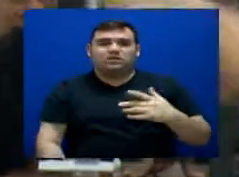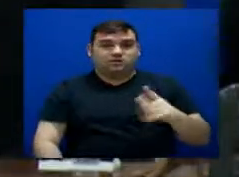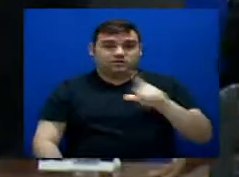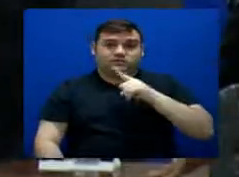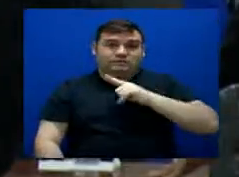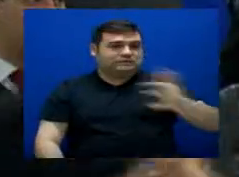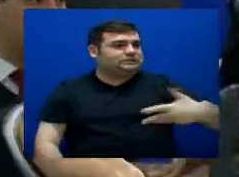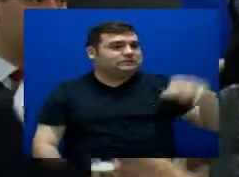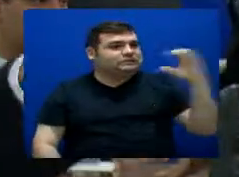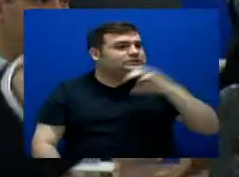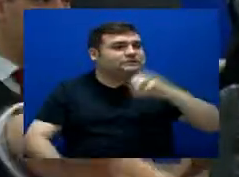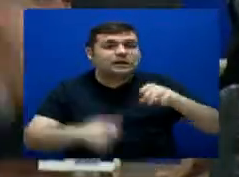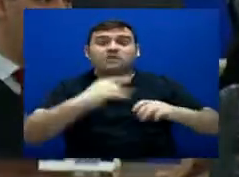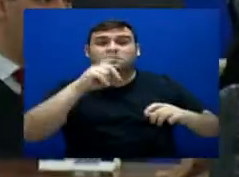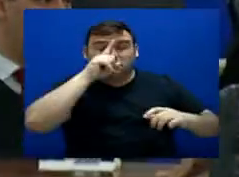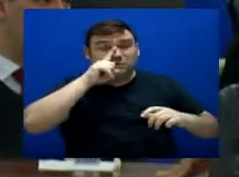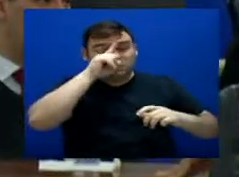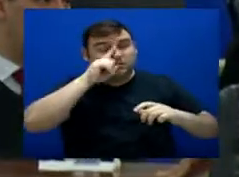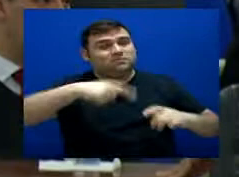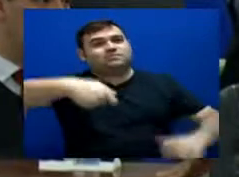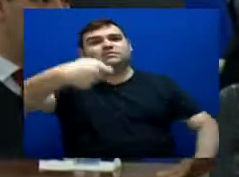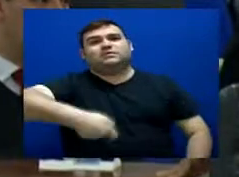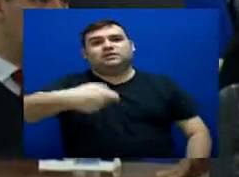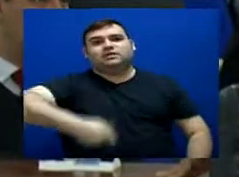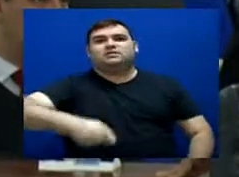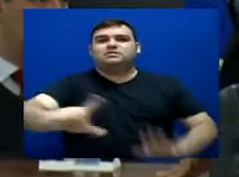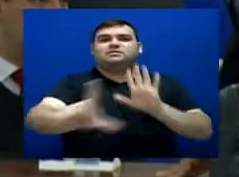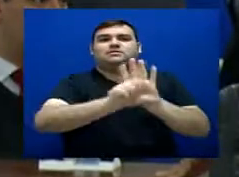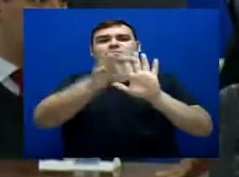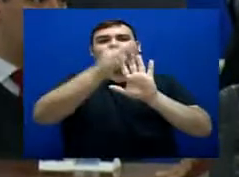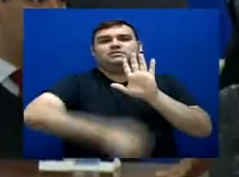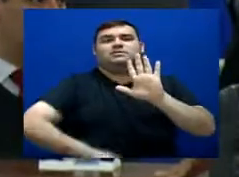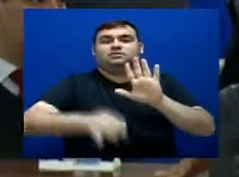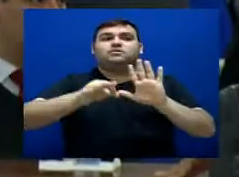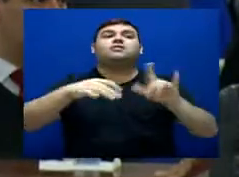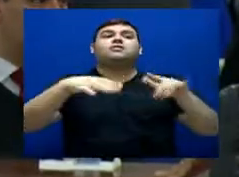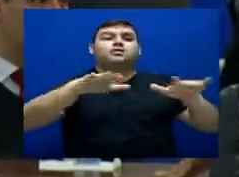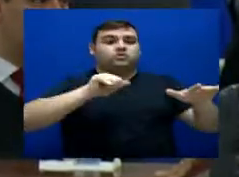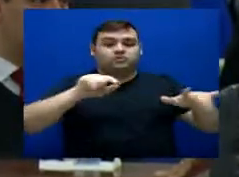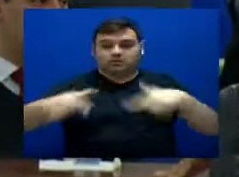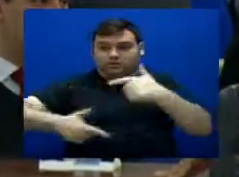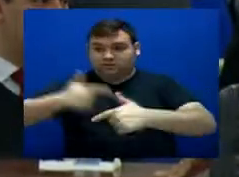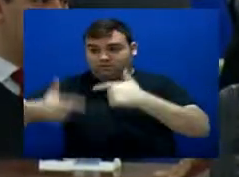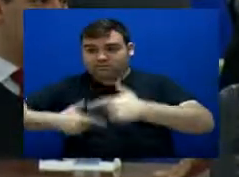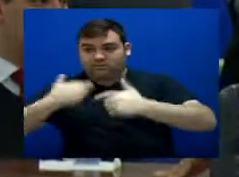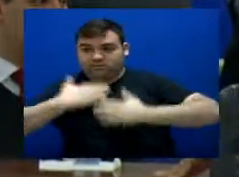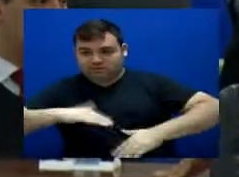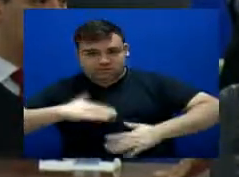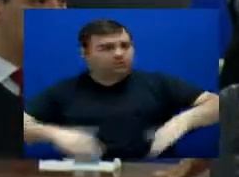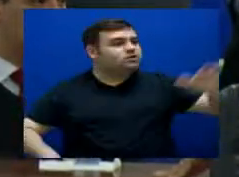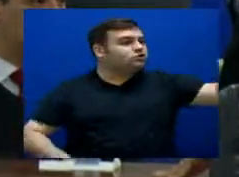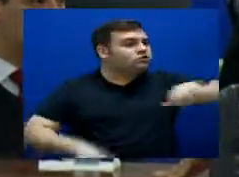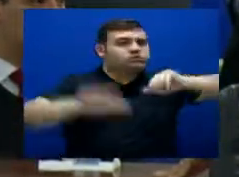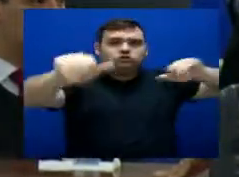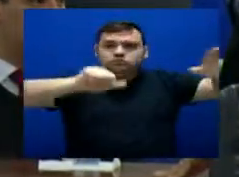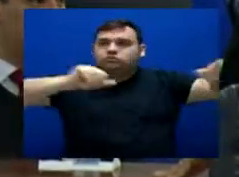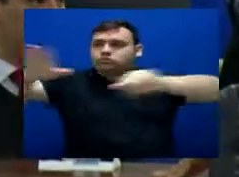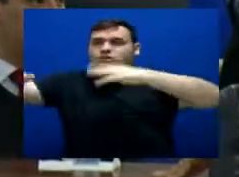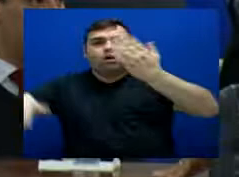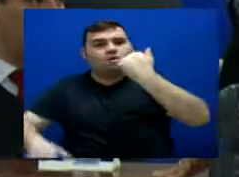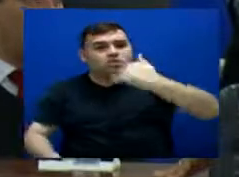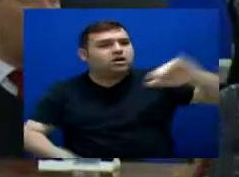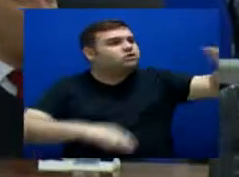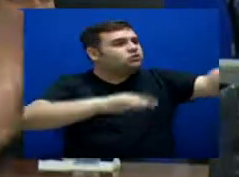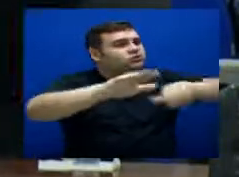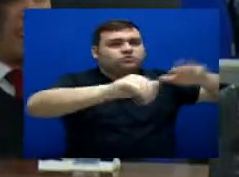de uma emergência com iminente risco de vida, é obrigação legal. Então, chama-se quem está em horário de descanso, chama quem está almoçando,